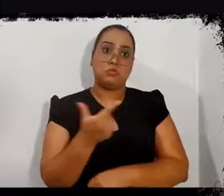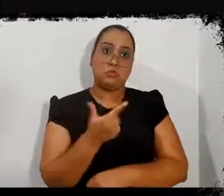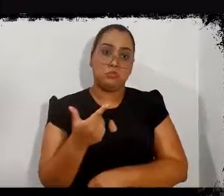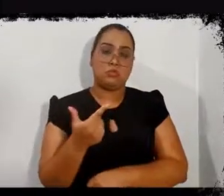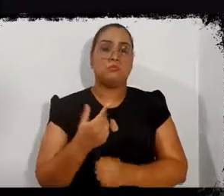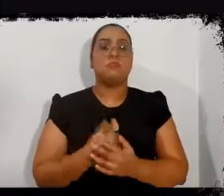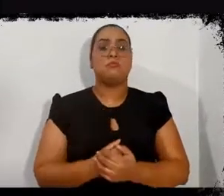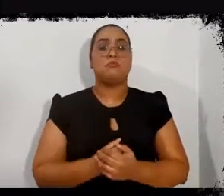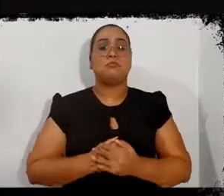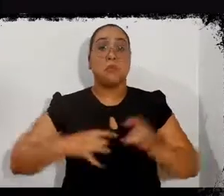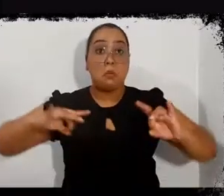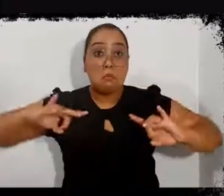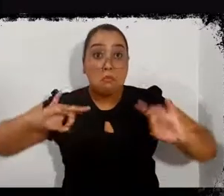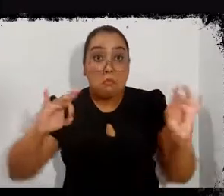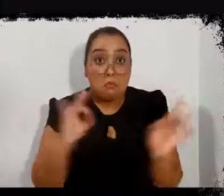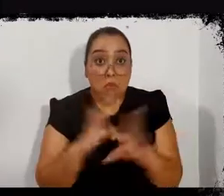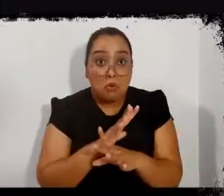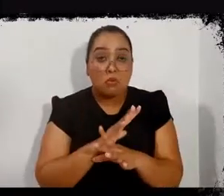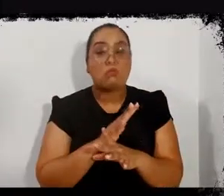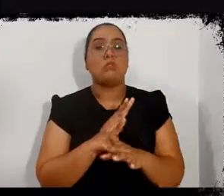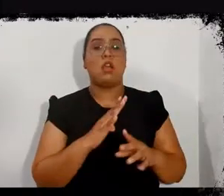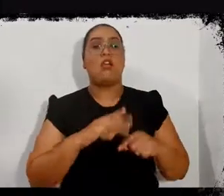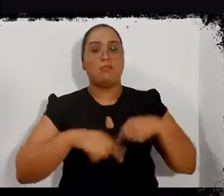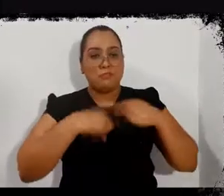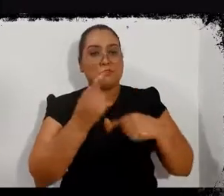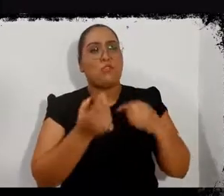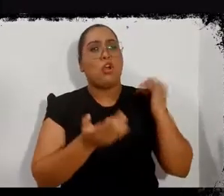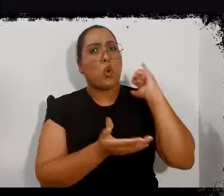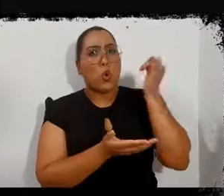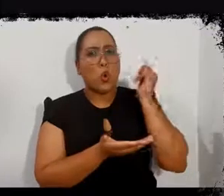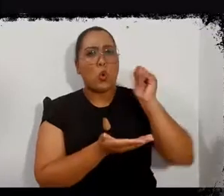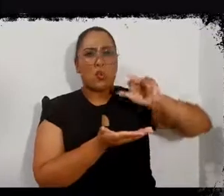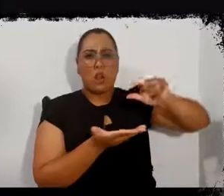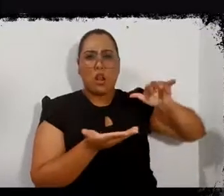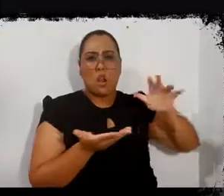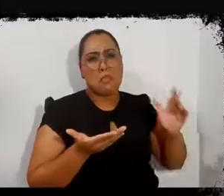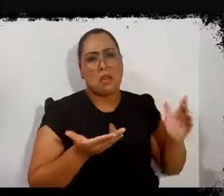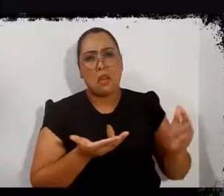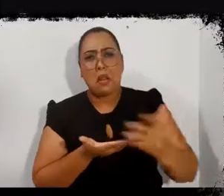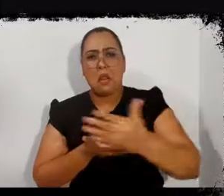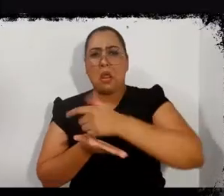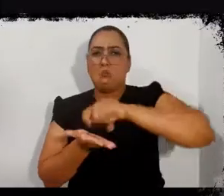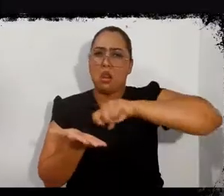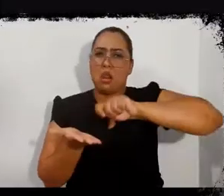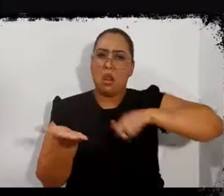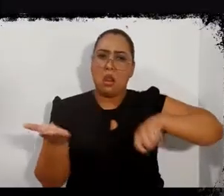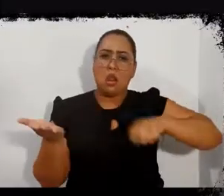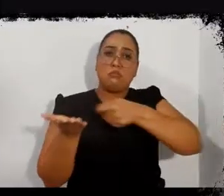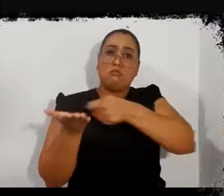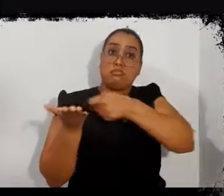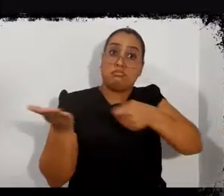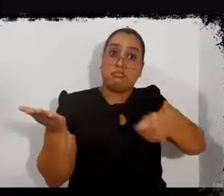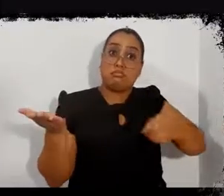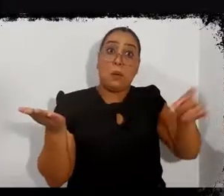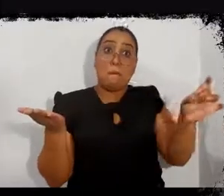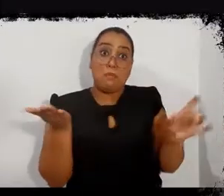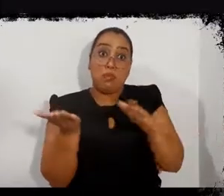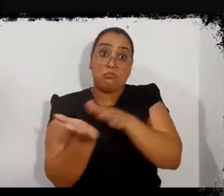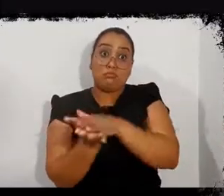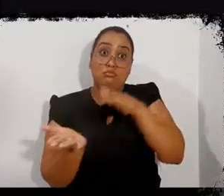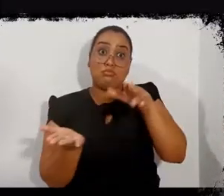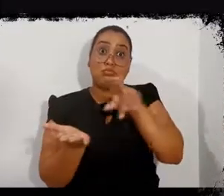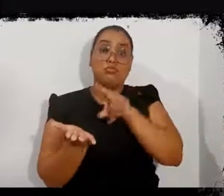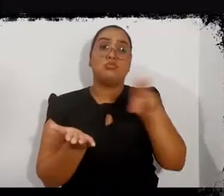Posteriormente, reuniram esses contos num livro intitulado Contos de